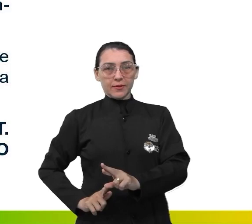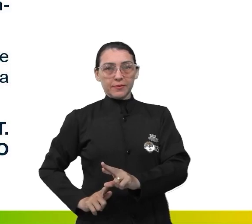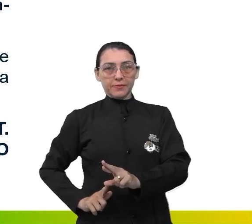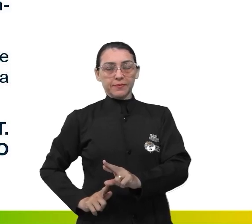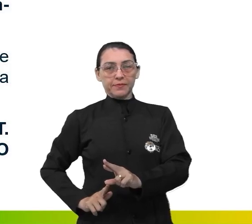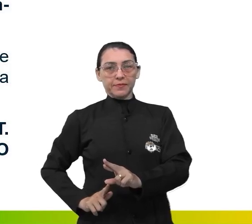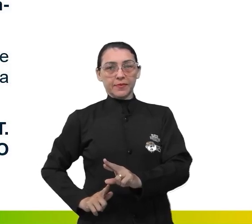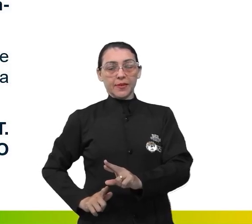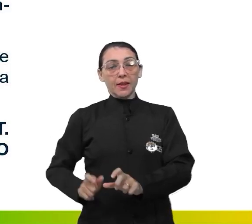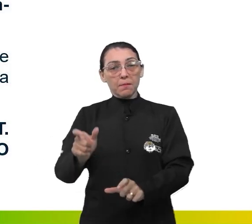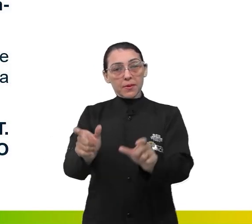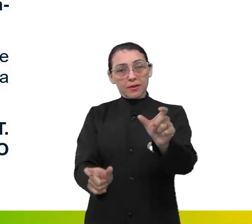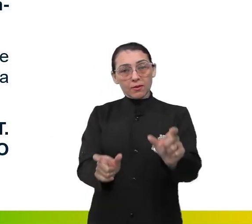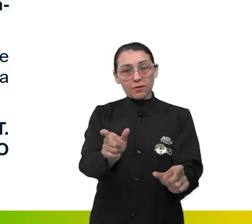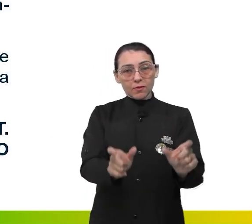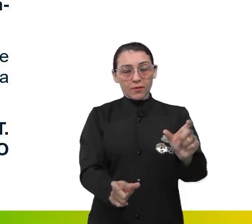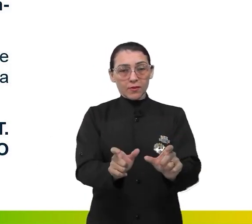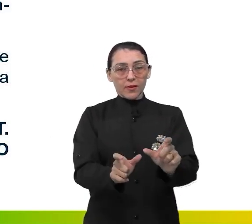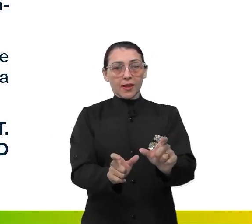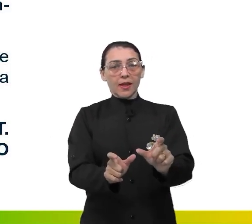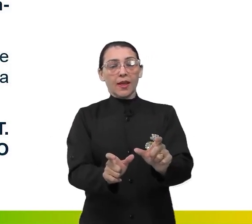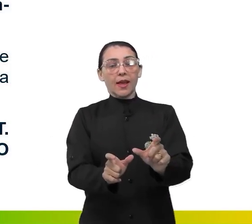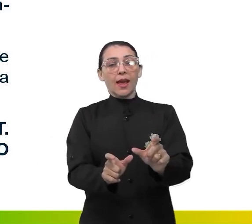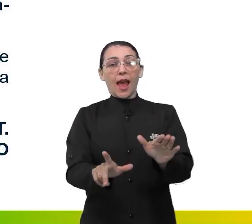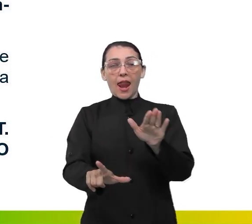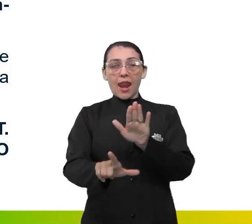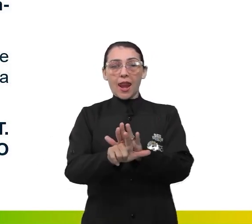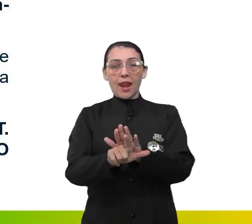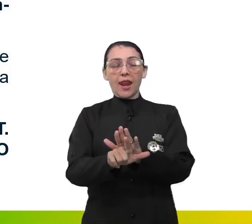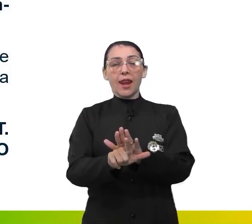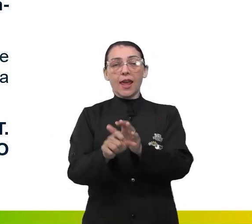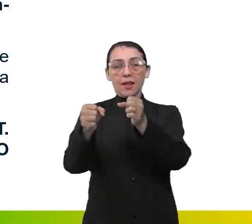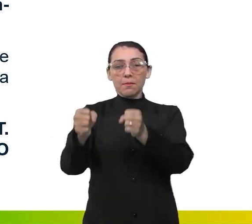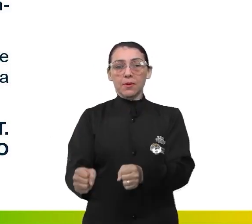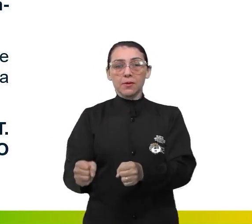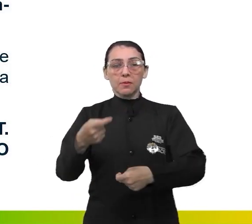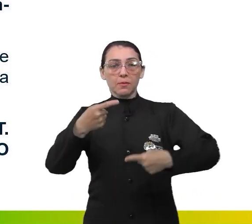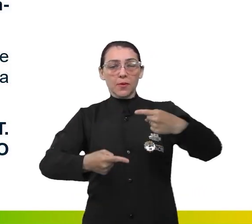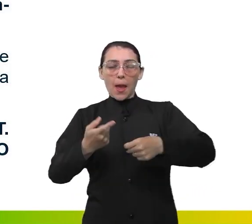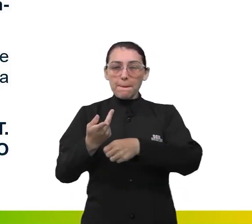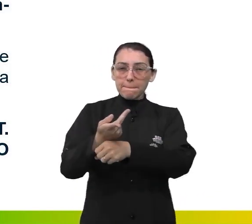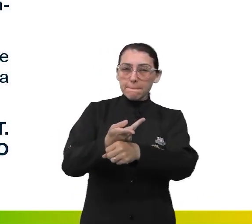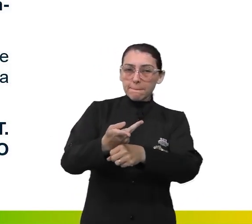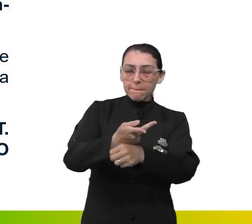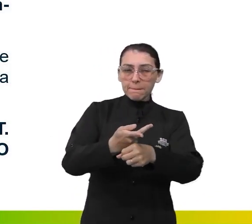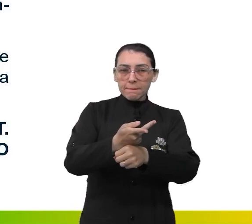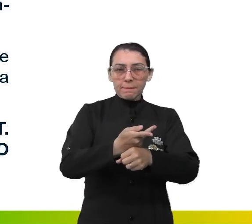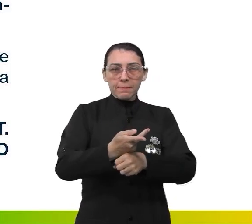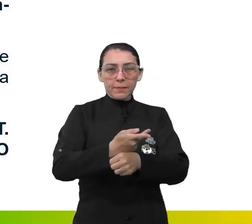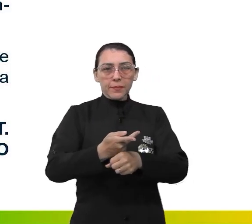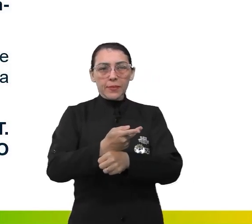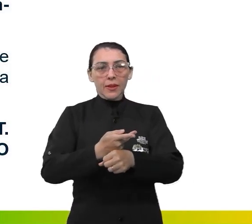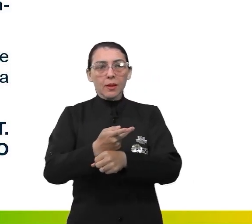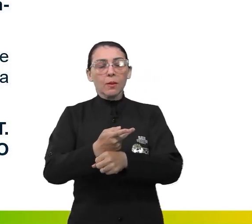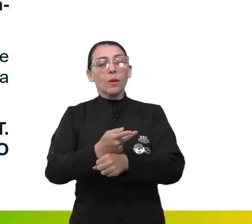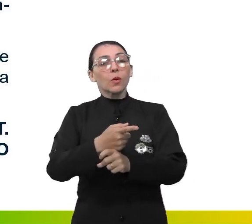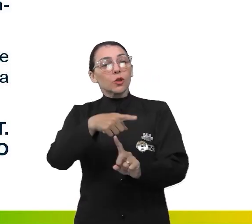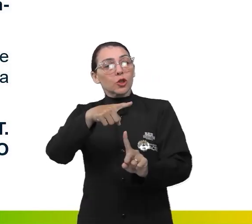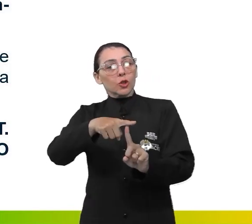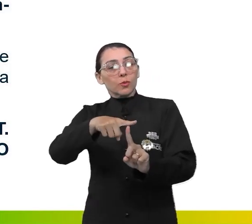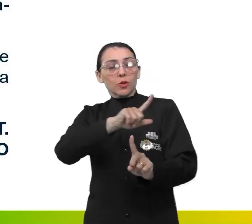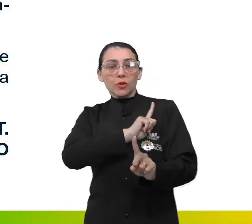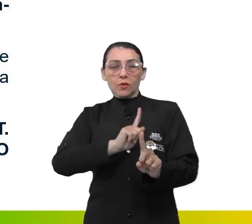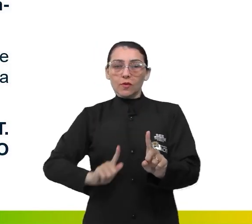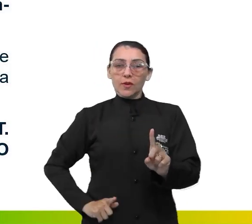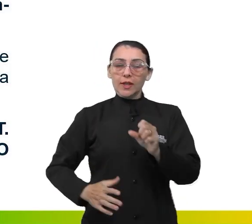e governados, a legitimidade do poder político e a busca por formas de governo